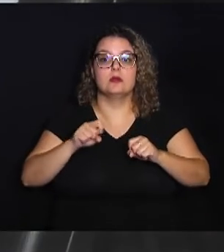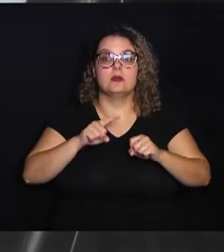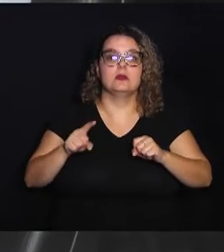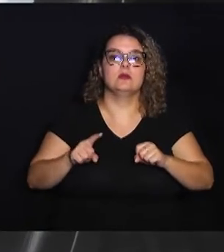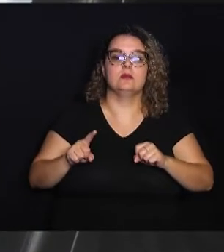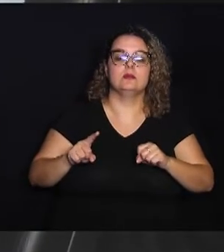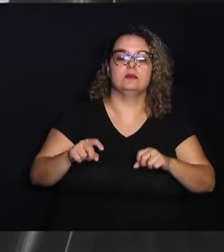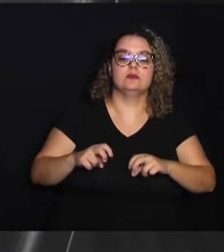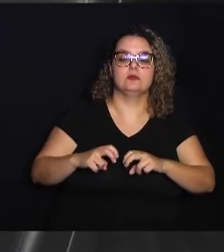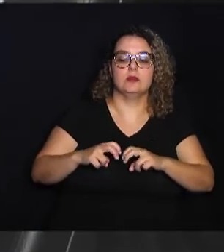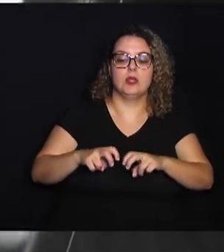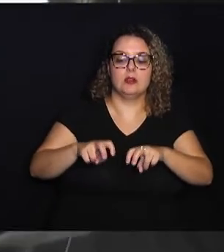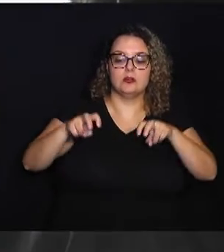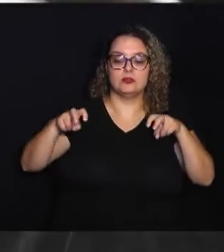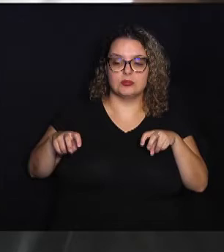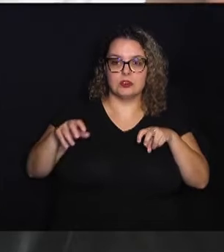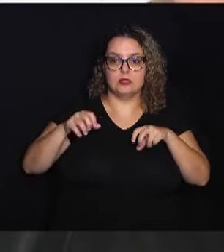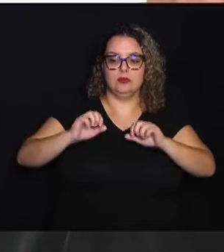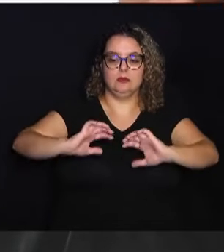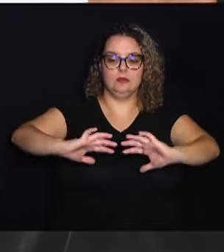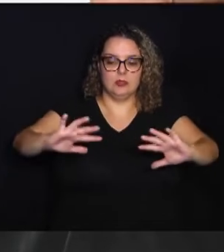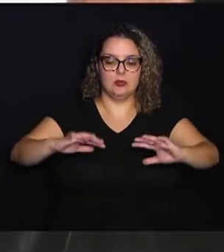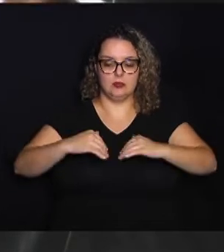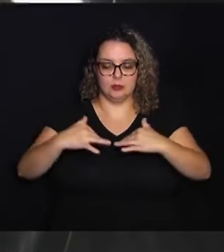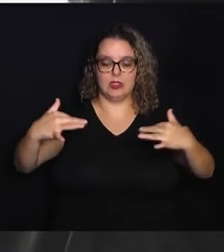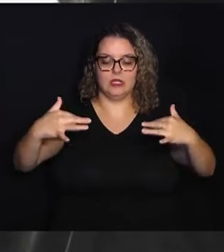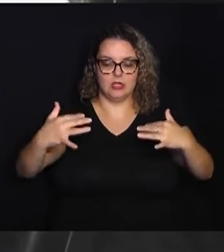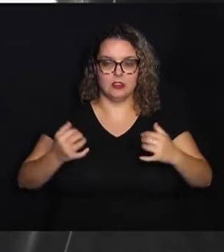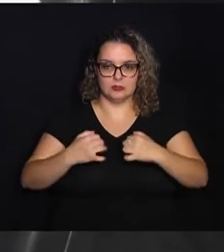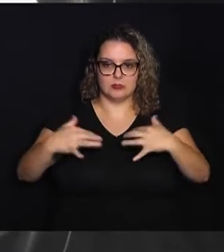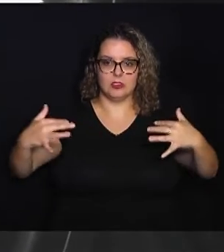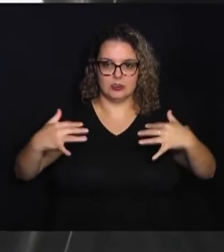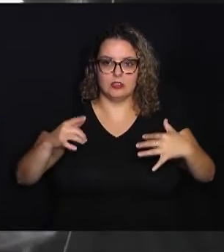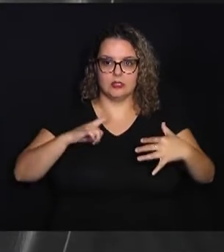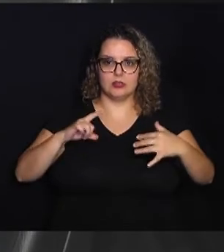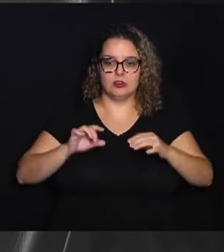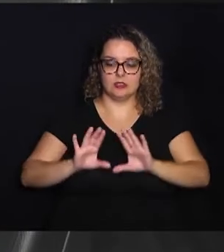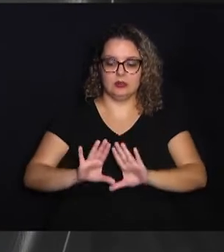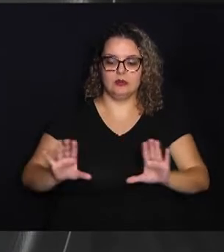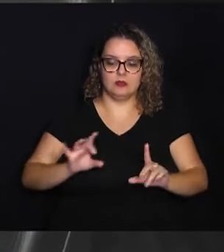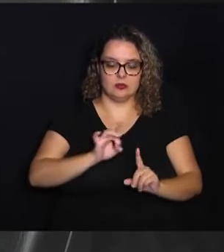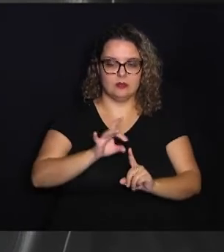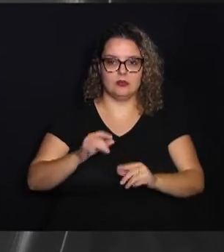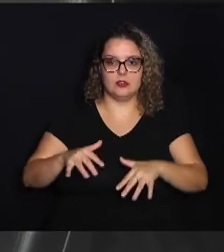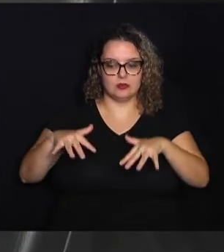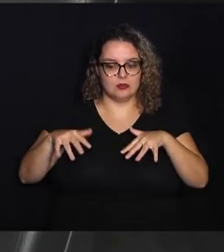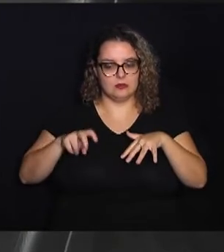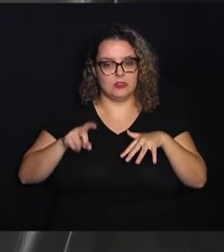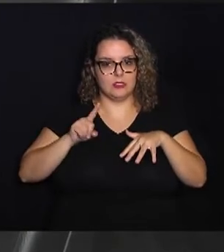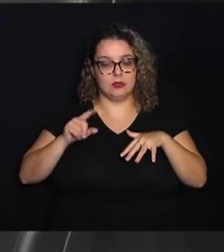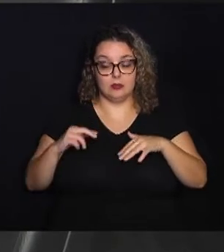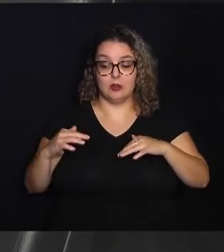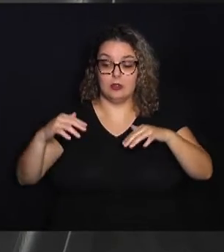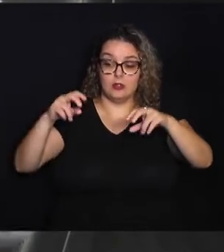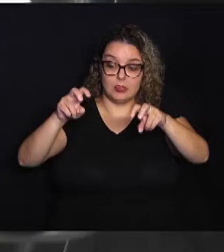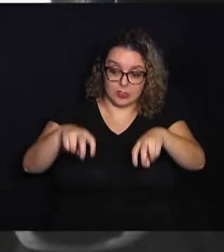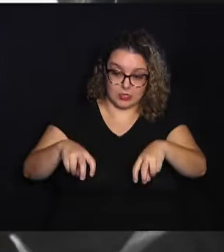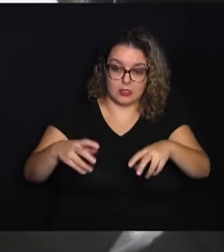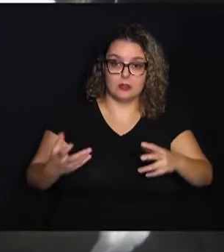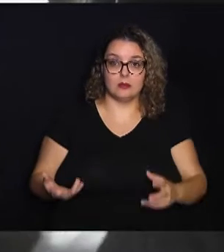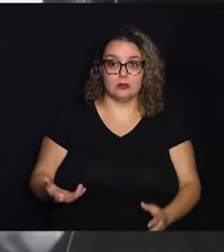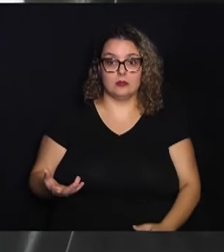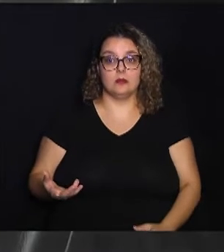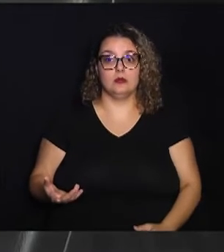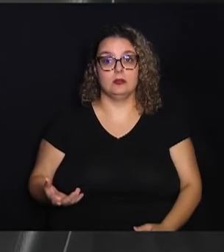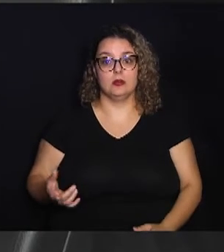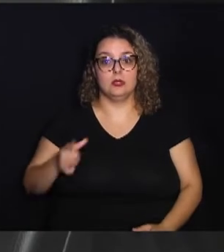lado de trás da... para quem conhece aqui, né, que tem os vidros, né? Sim. E a gente tem o espaço dos assessores. Eu não sentava mais